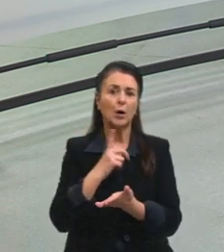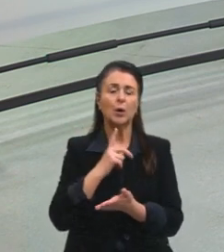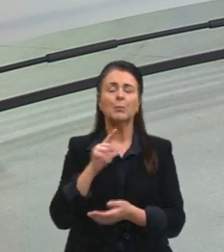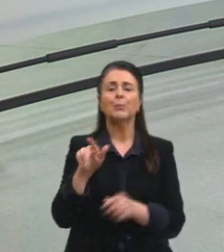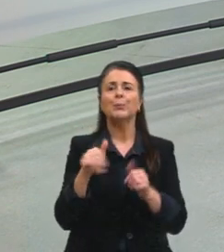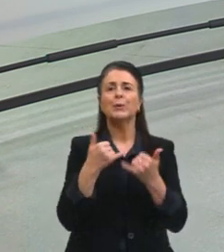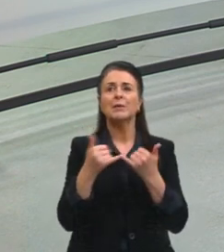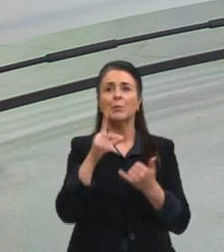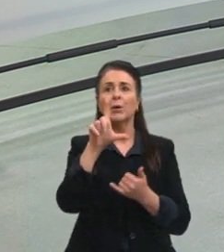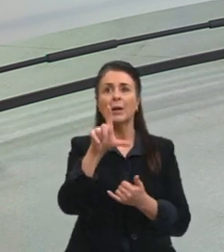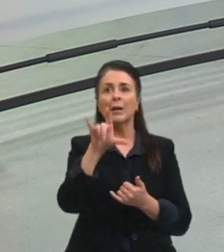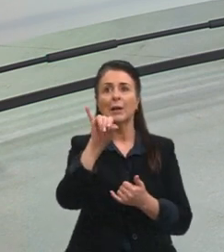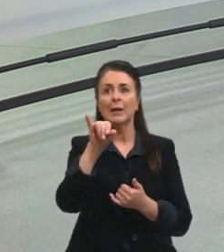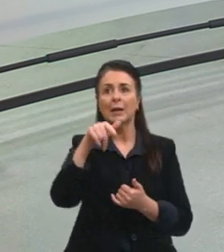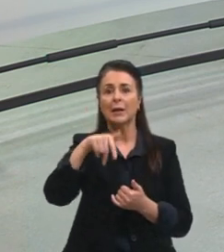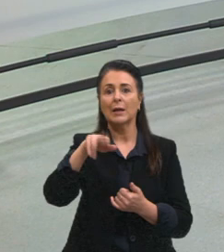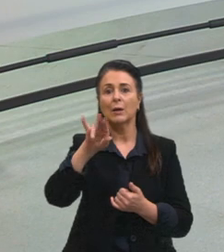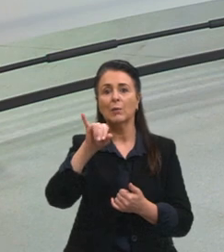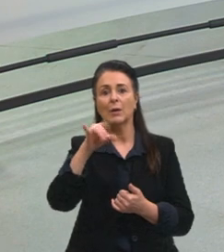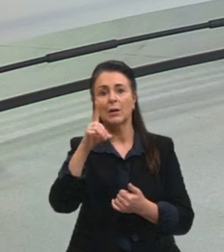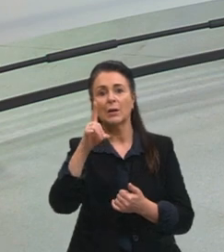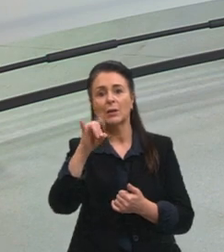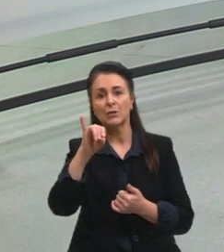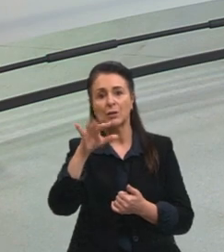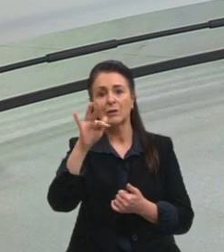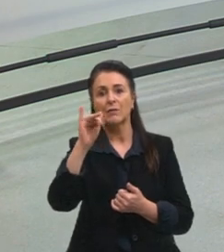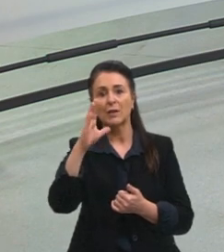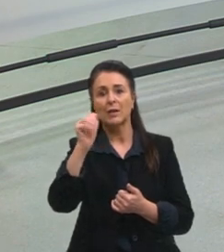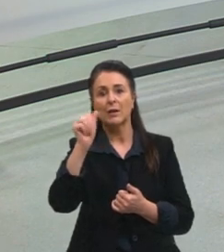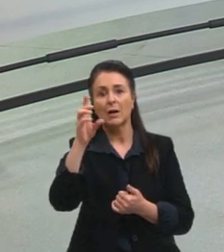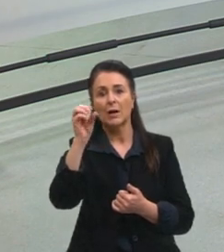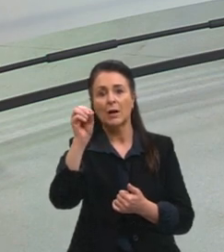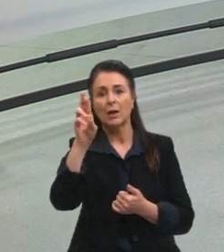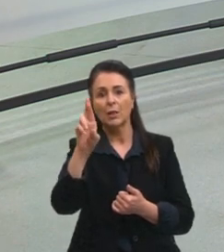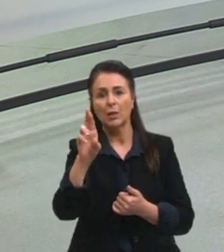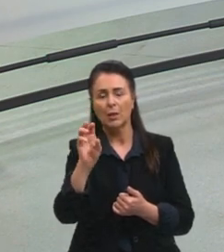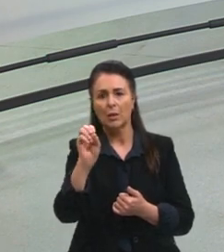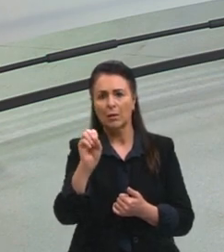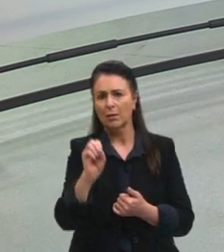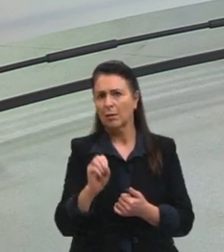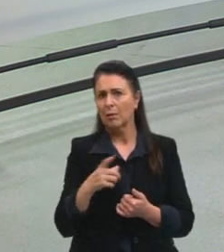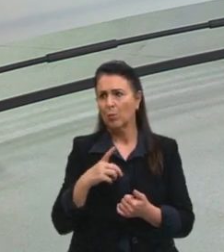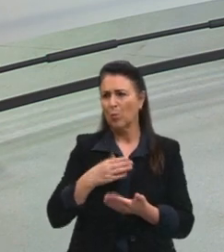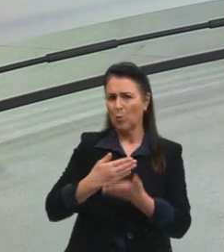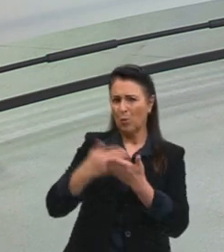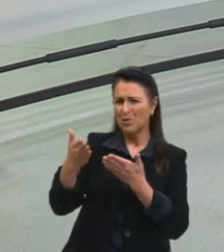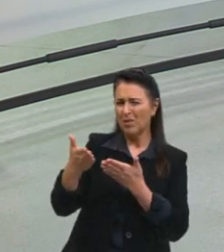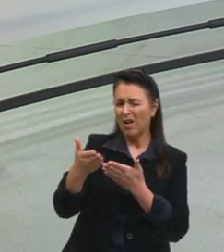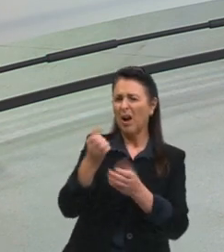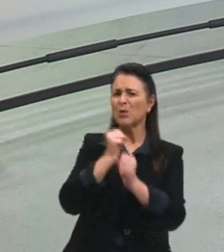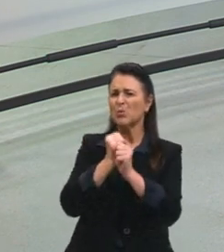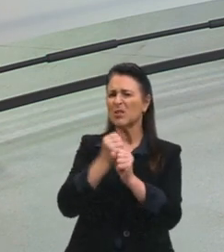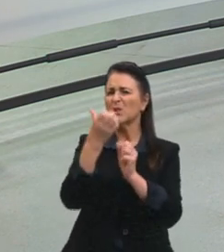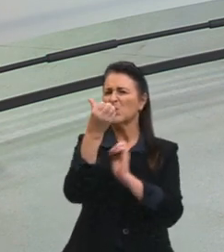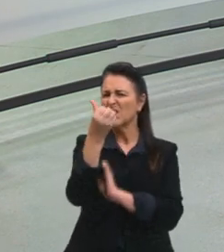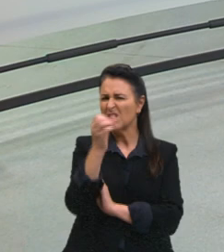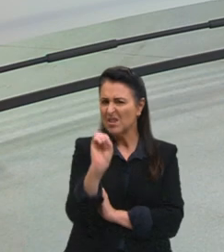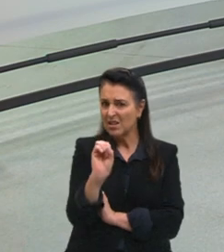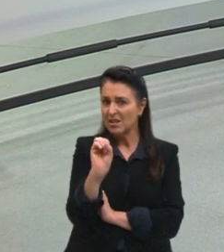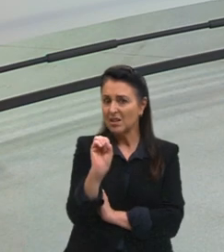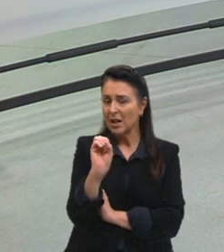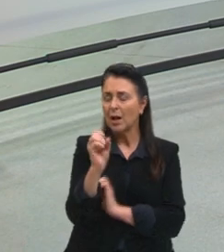liquidificador e aí então se chama revolução para década de 60 e nesse momento então do